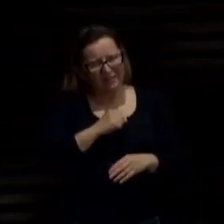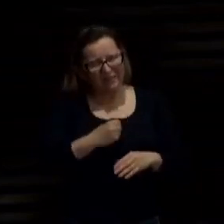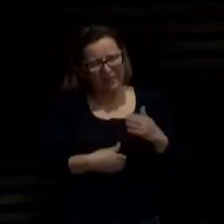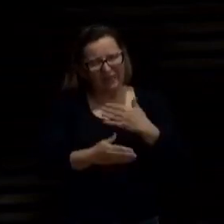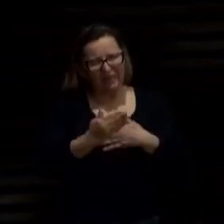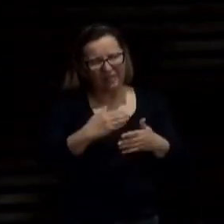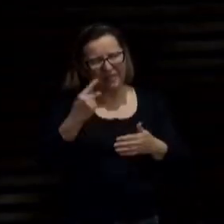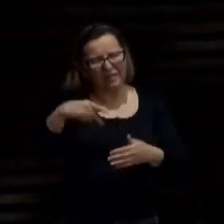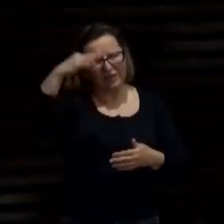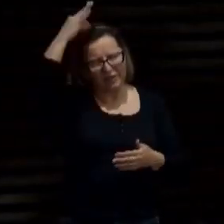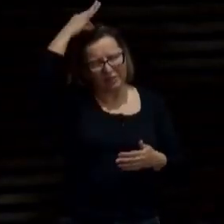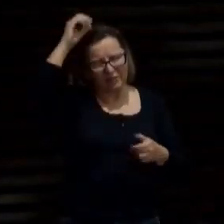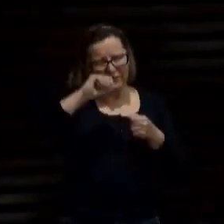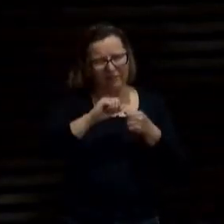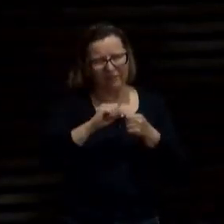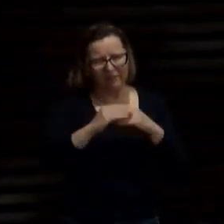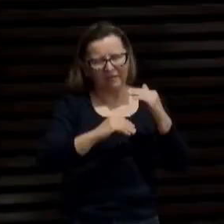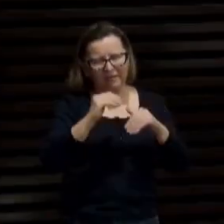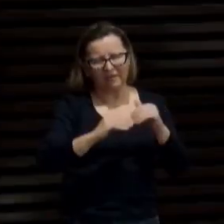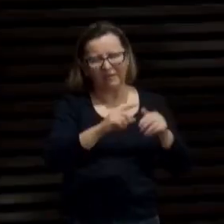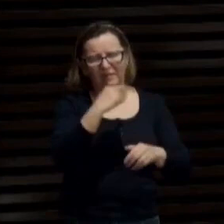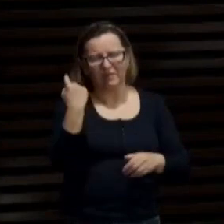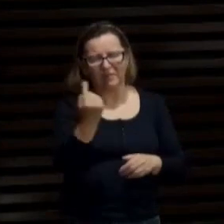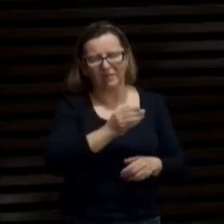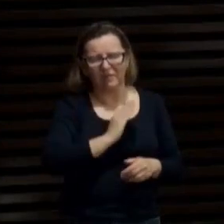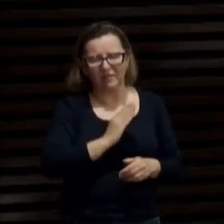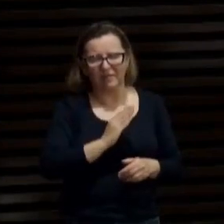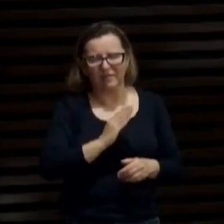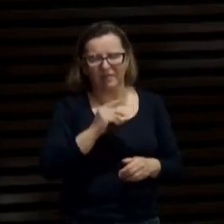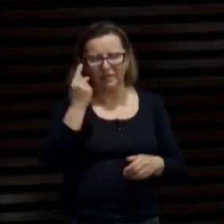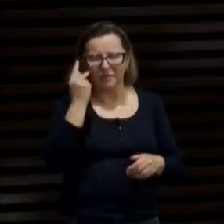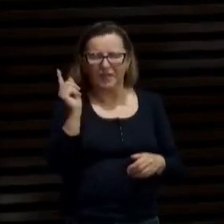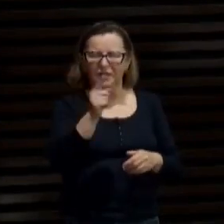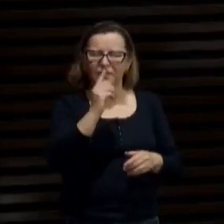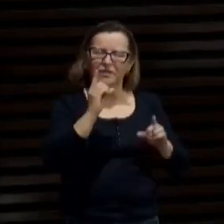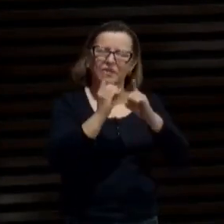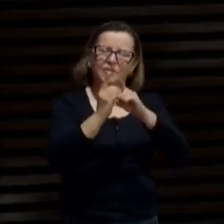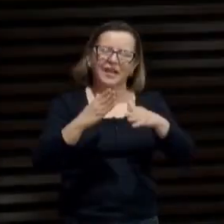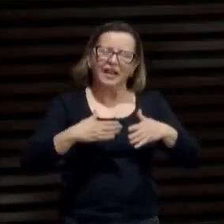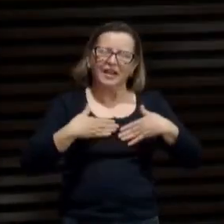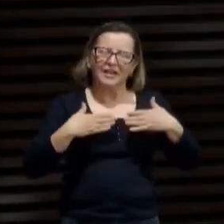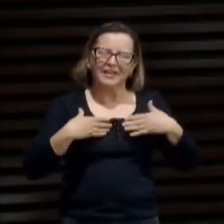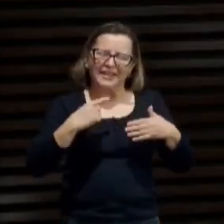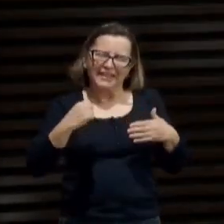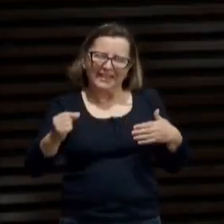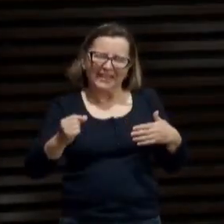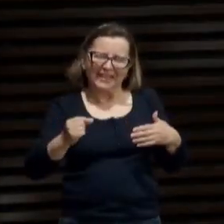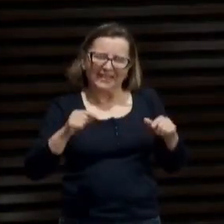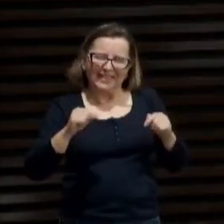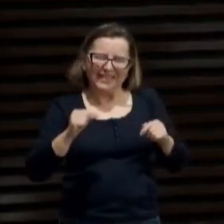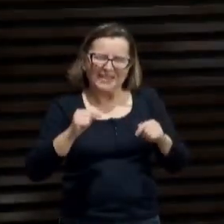nossos corações, de modo que nós possamos encontrar de fato alegria, Senhor, e sair daqui com mais alegria do que